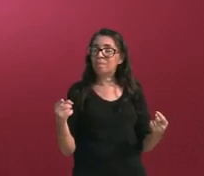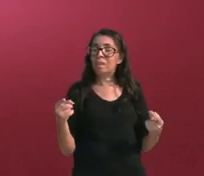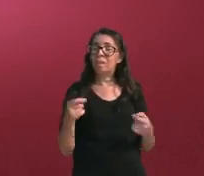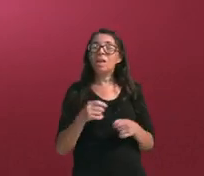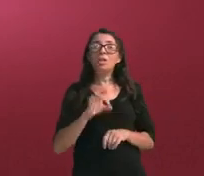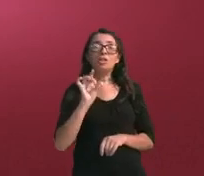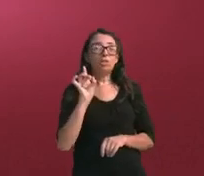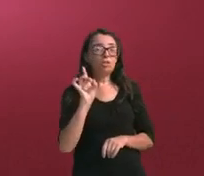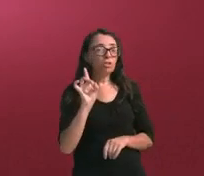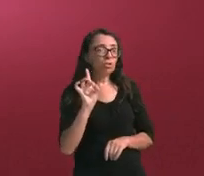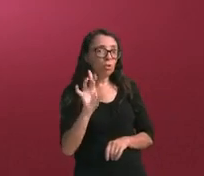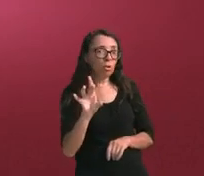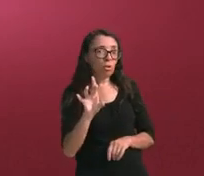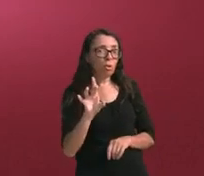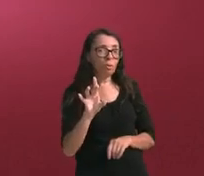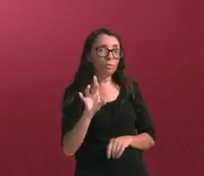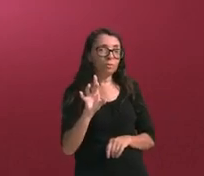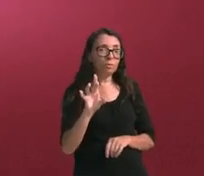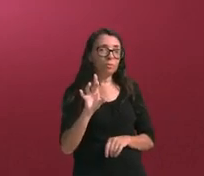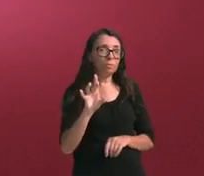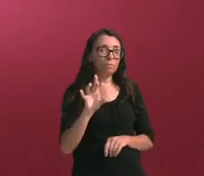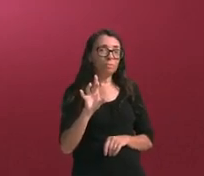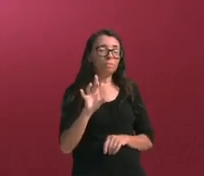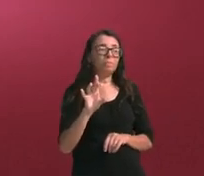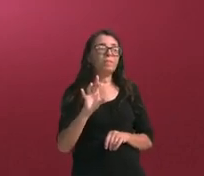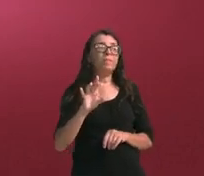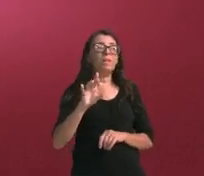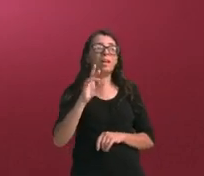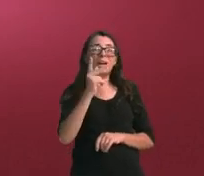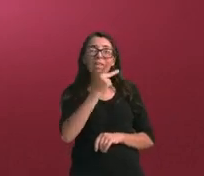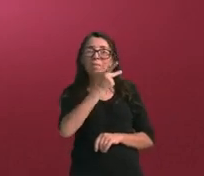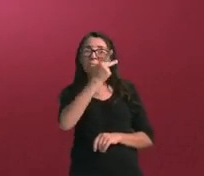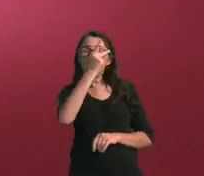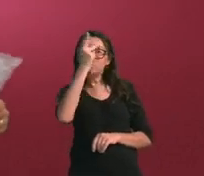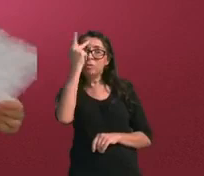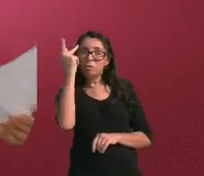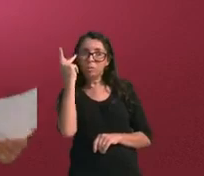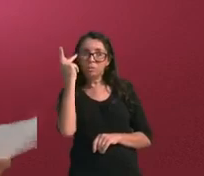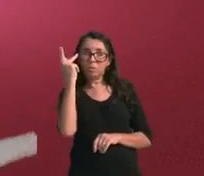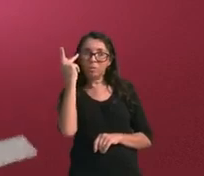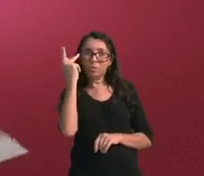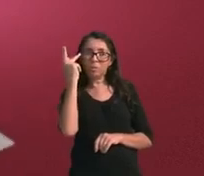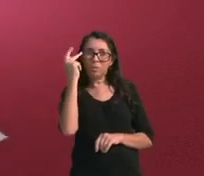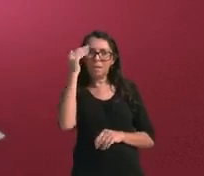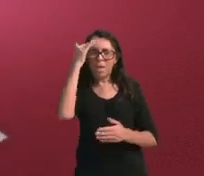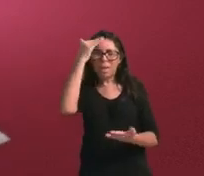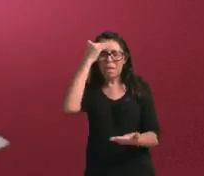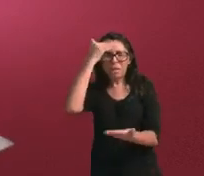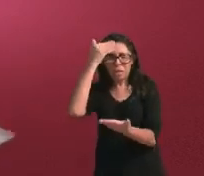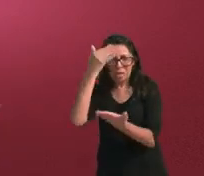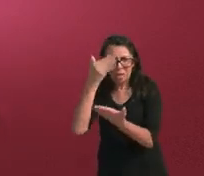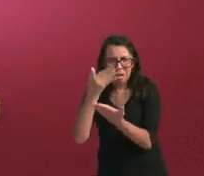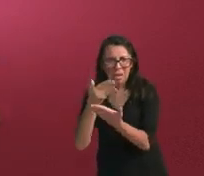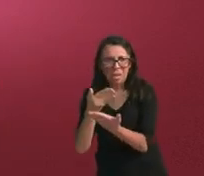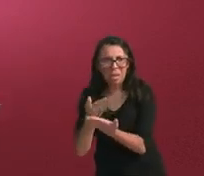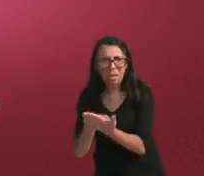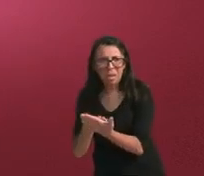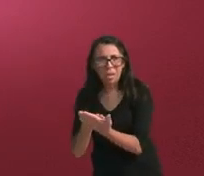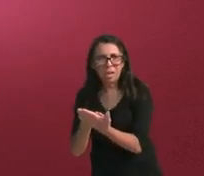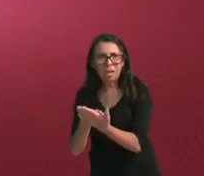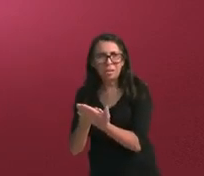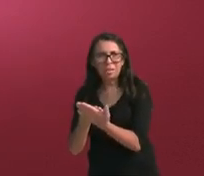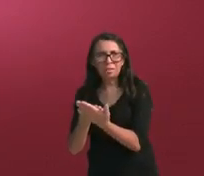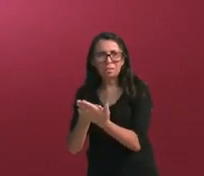e vão ouvir e crer sem ver, é muito maior ainda a